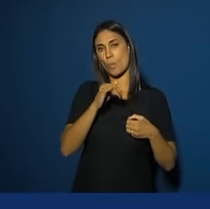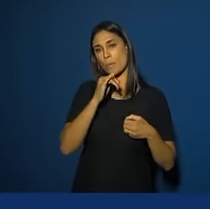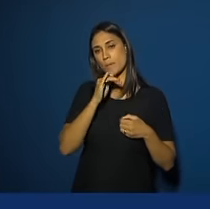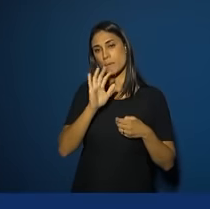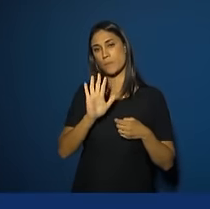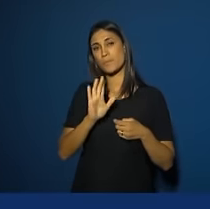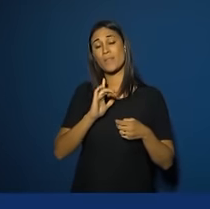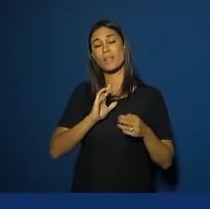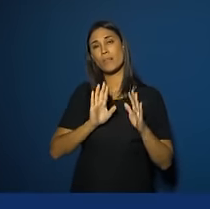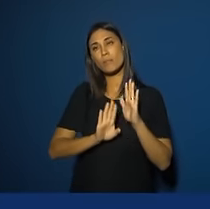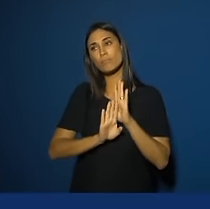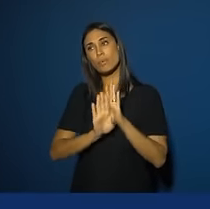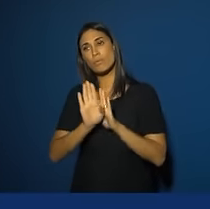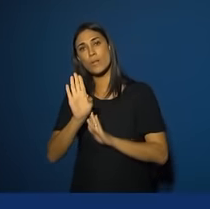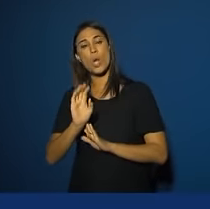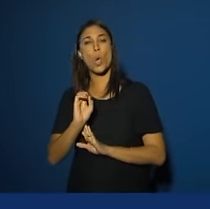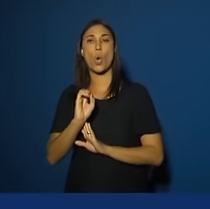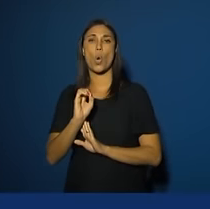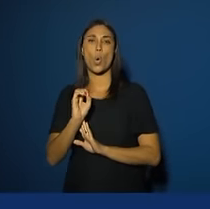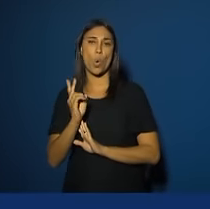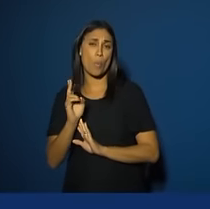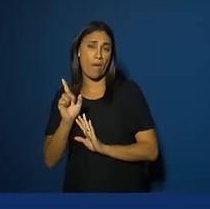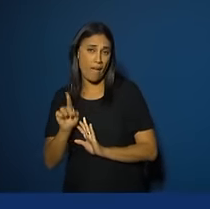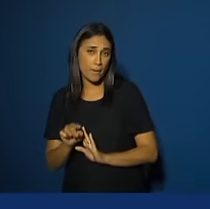assim, tendencial ou perene isso é.